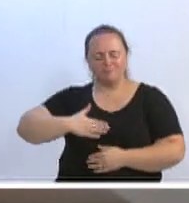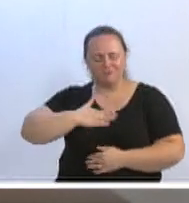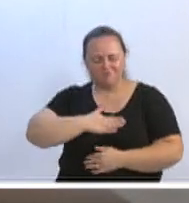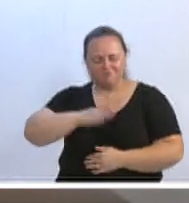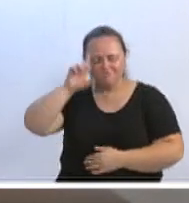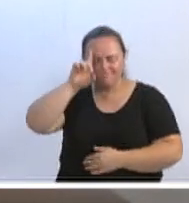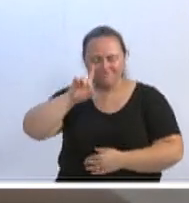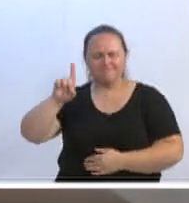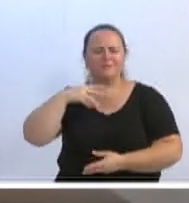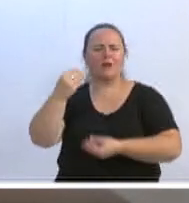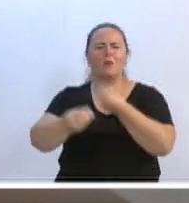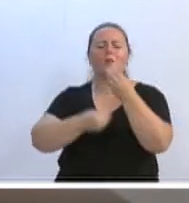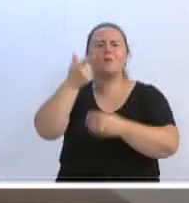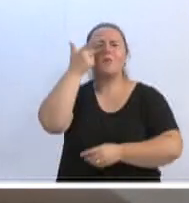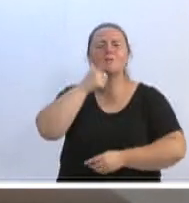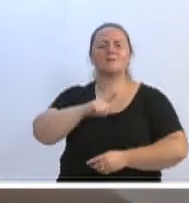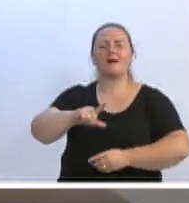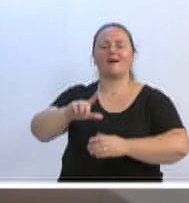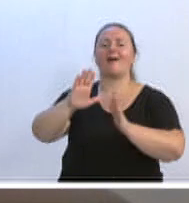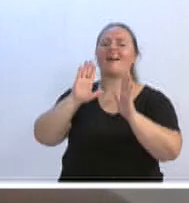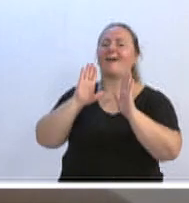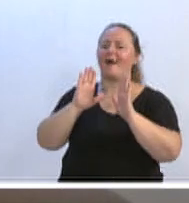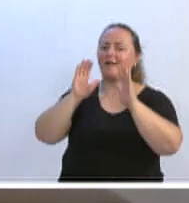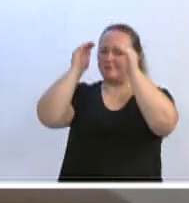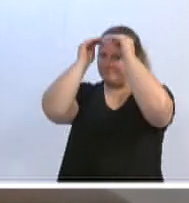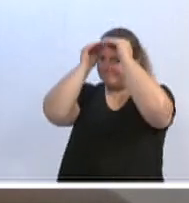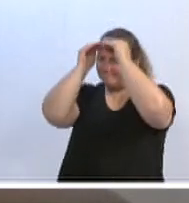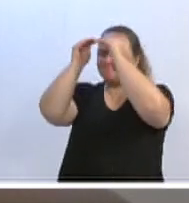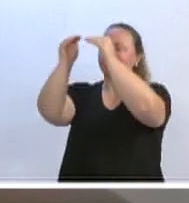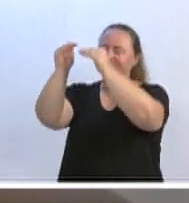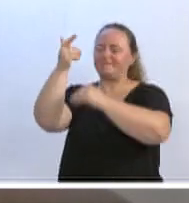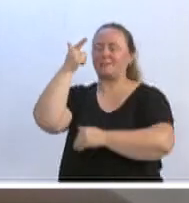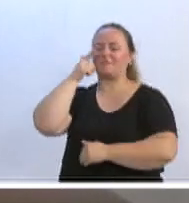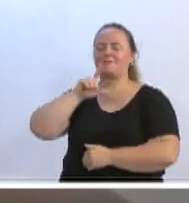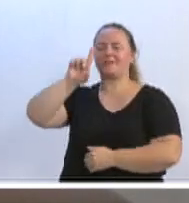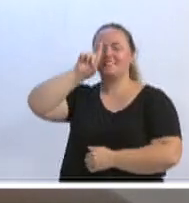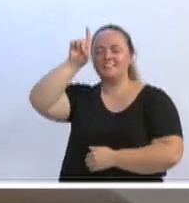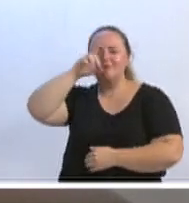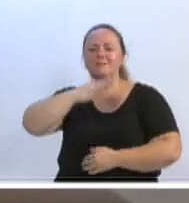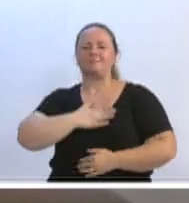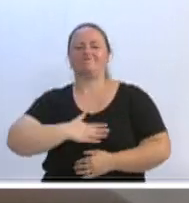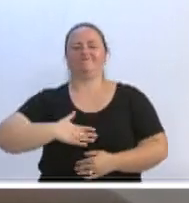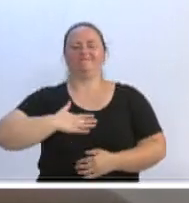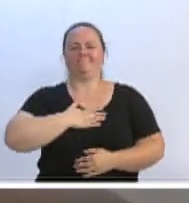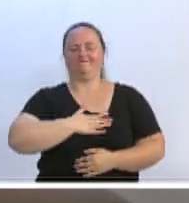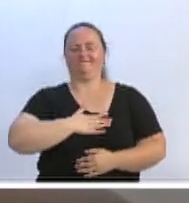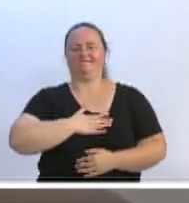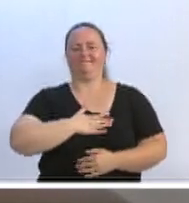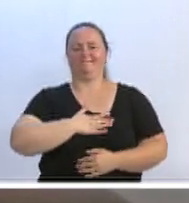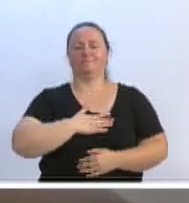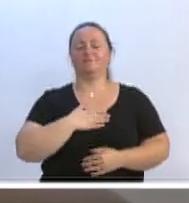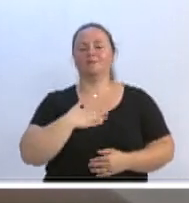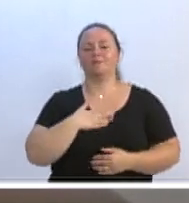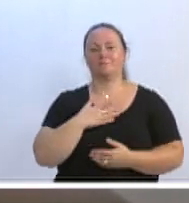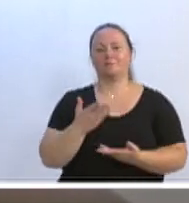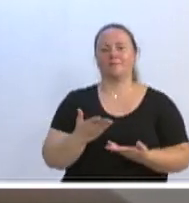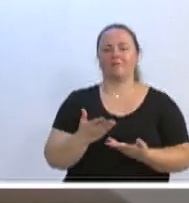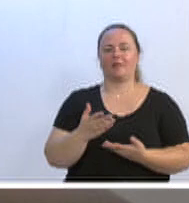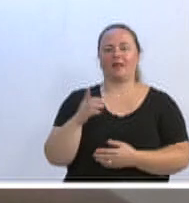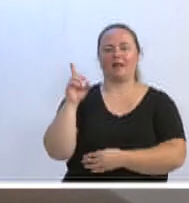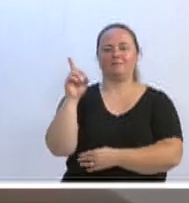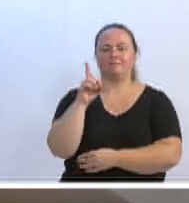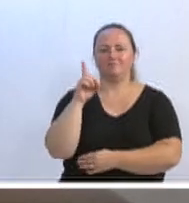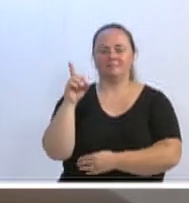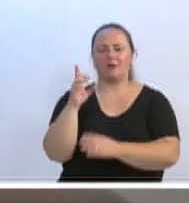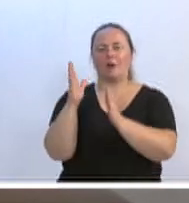da obediência. Davi orava, Davi consultava, Davi